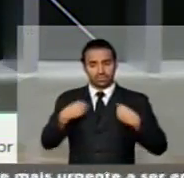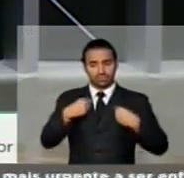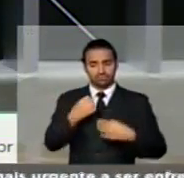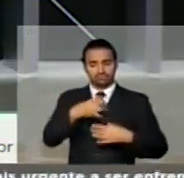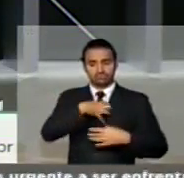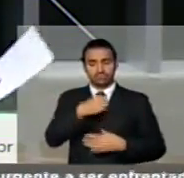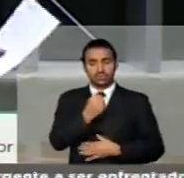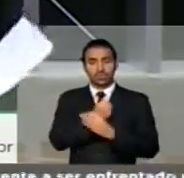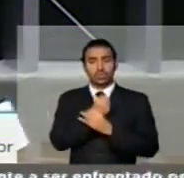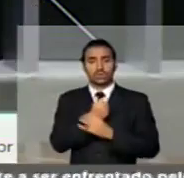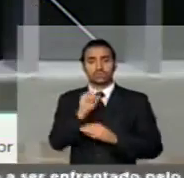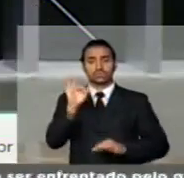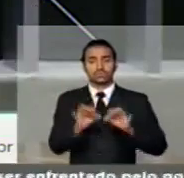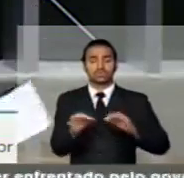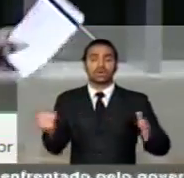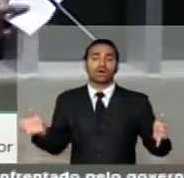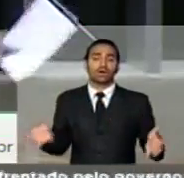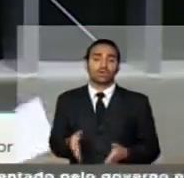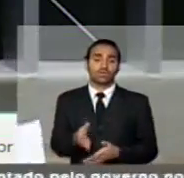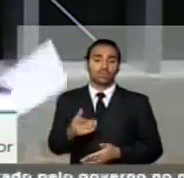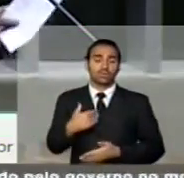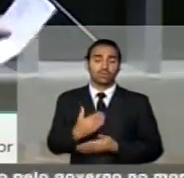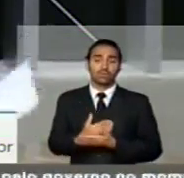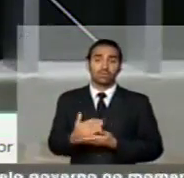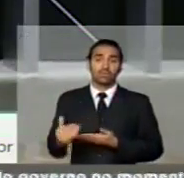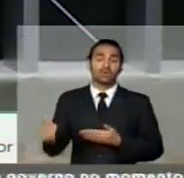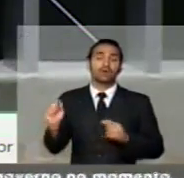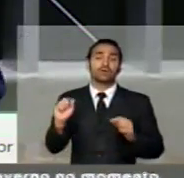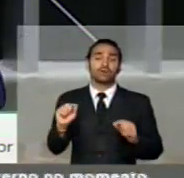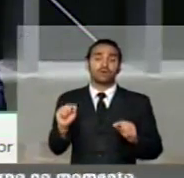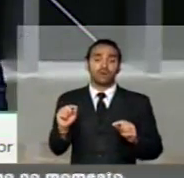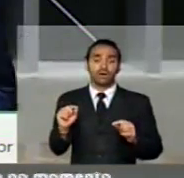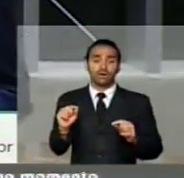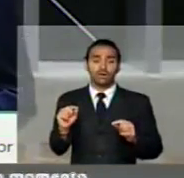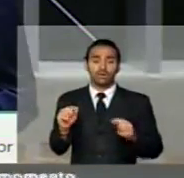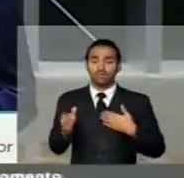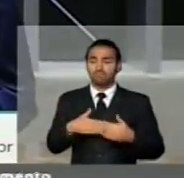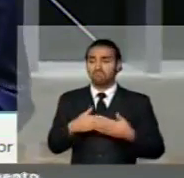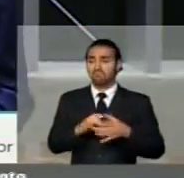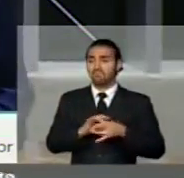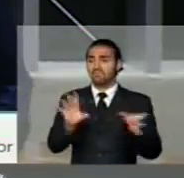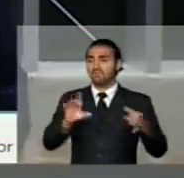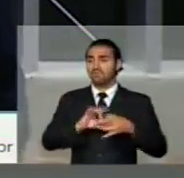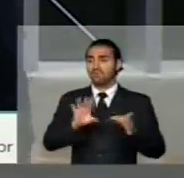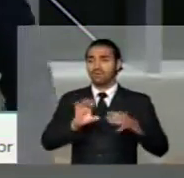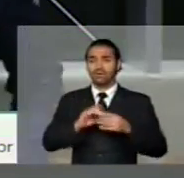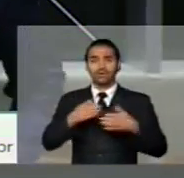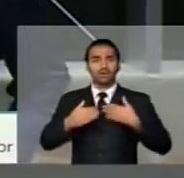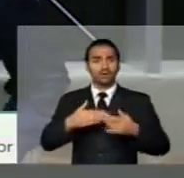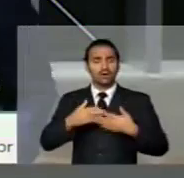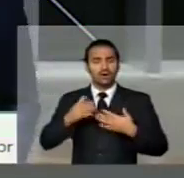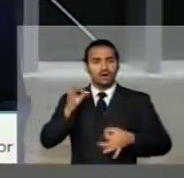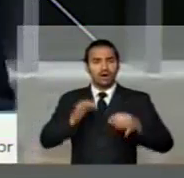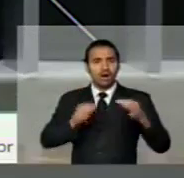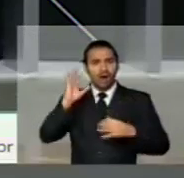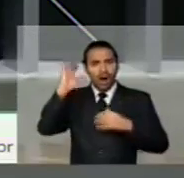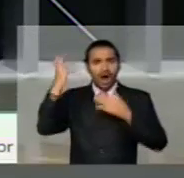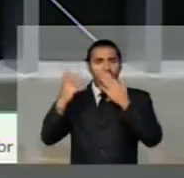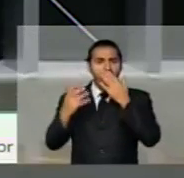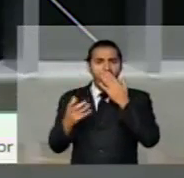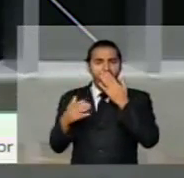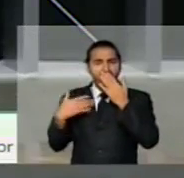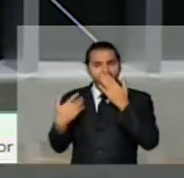país passam a ser interpretadas à luz das necessidades e das conveniências. Portanto, nós defendemos que